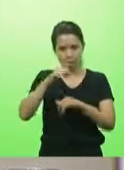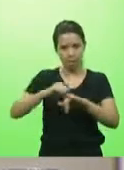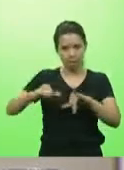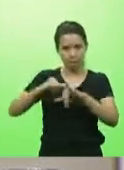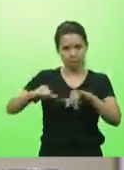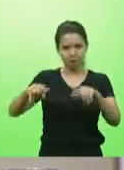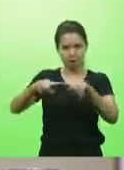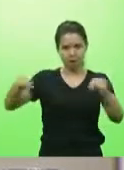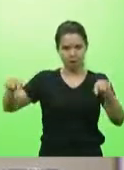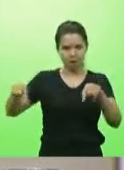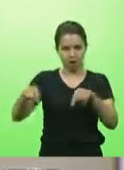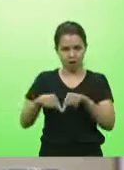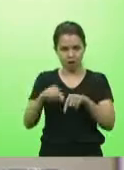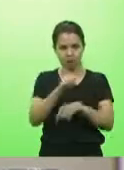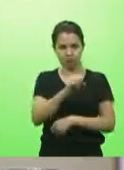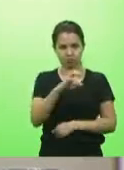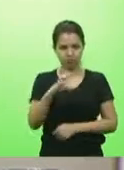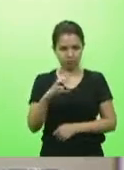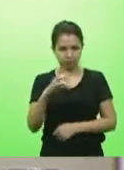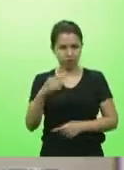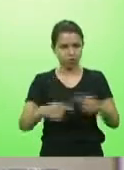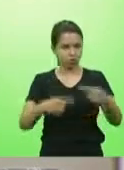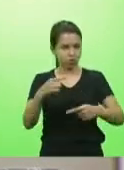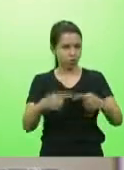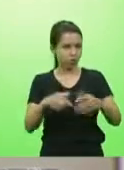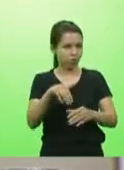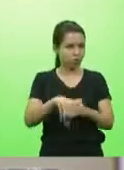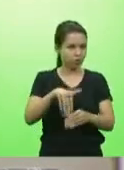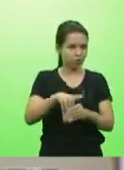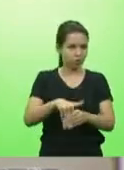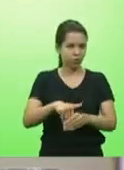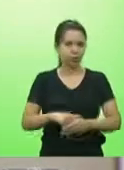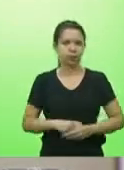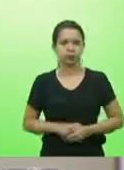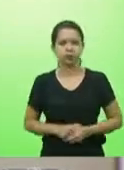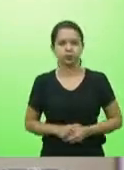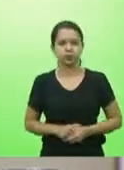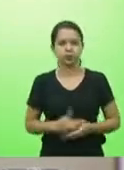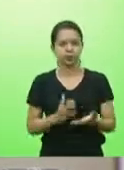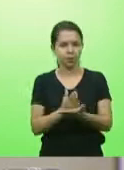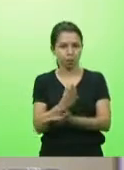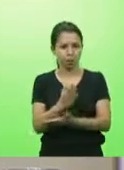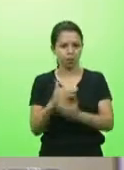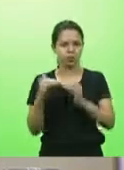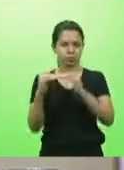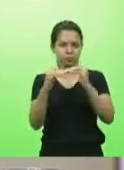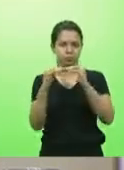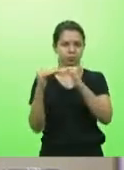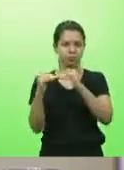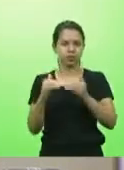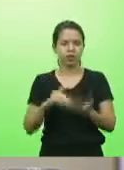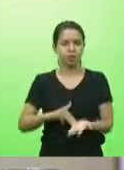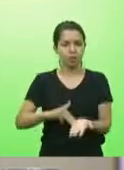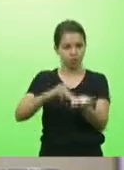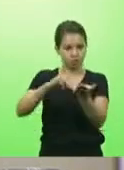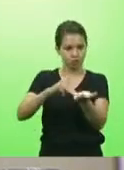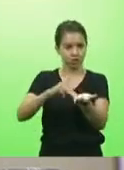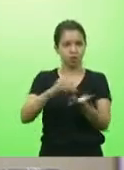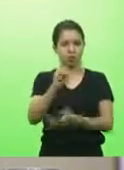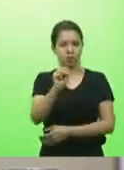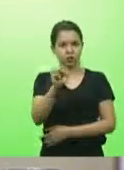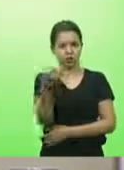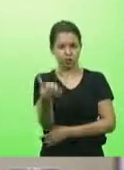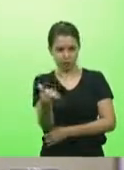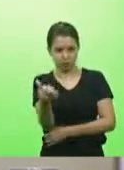havendo quem queira discutir, em votação, deputados que aprovam, permaneçam como se encontram. Aprovado por unanimidade. Moções, moção 86,